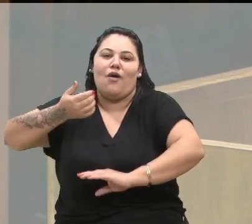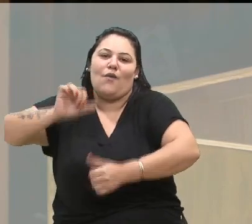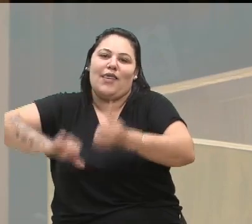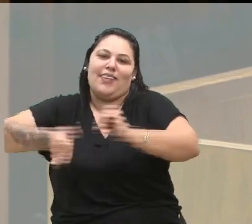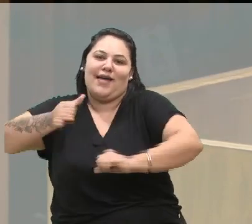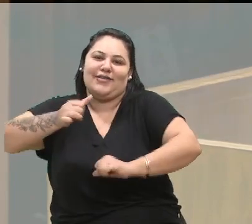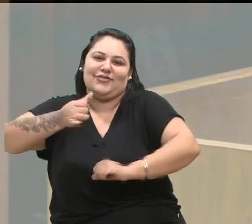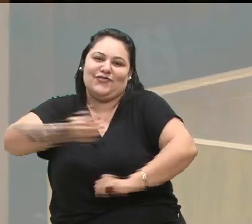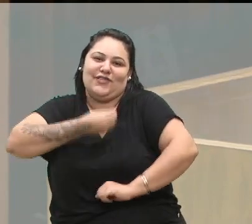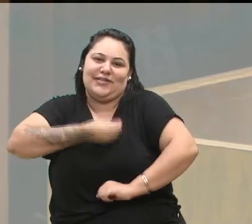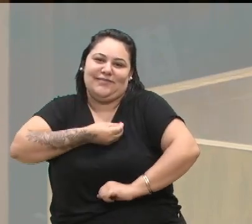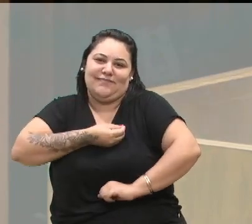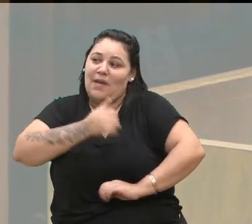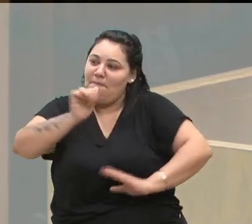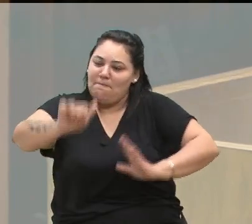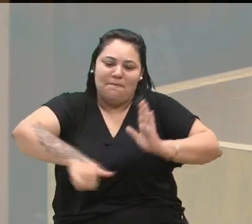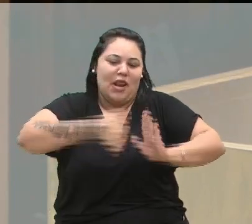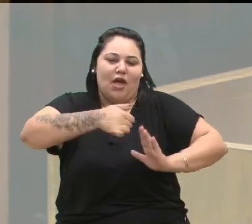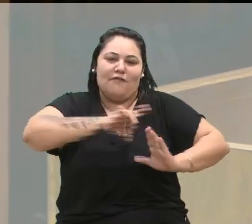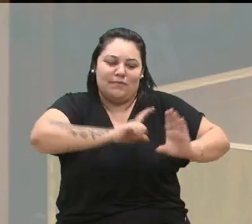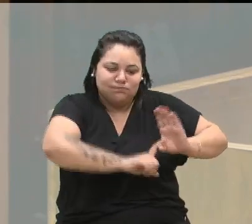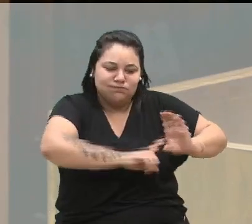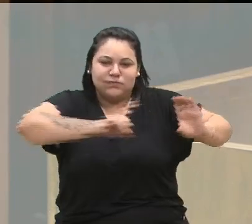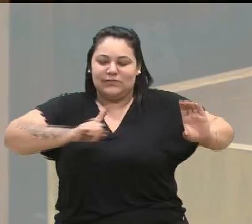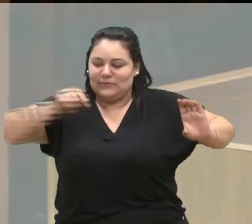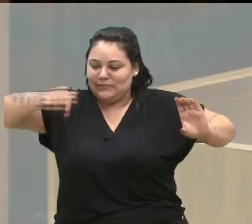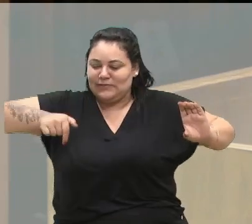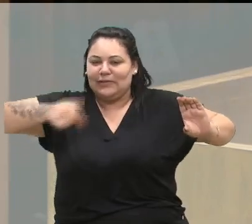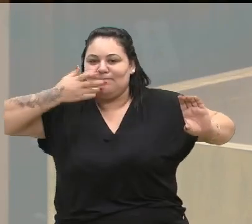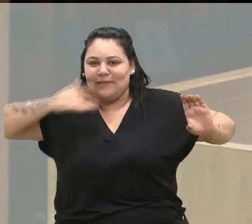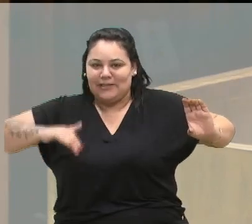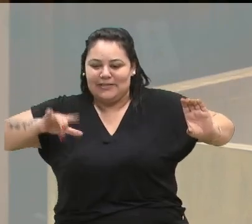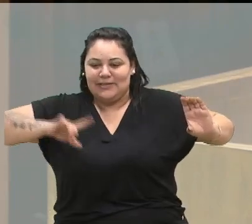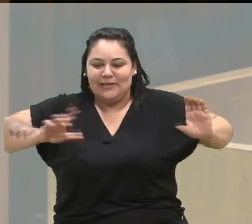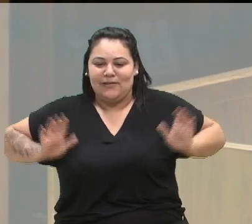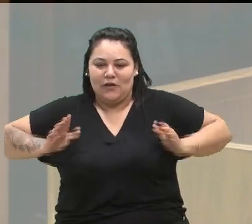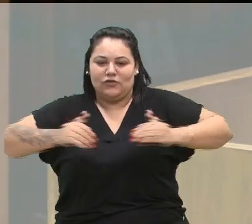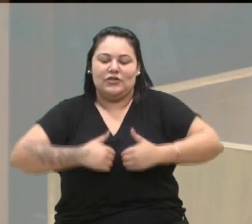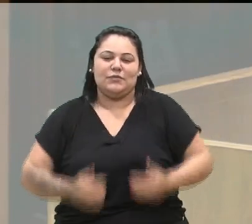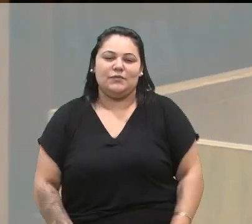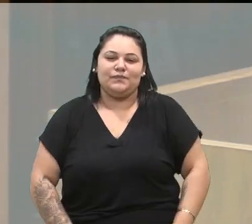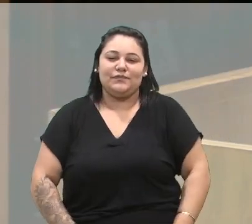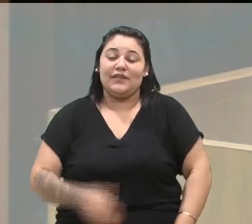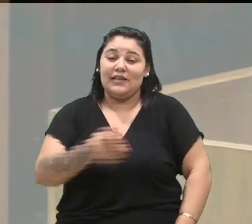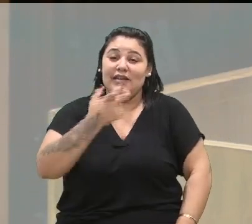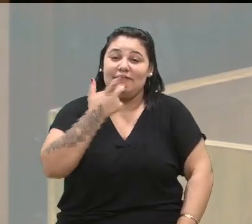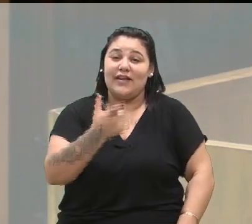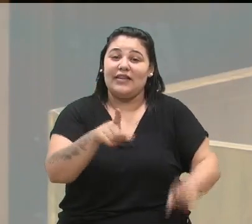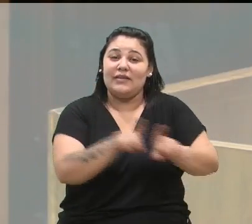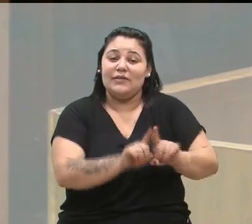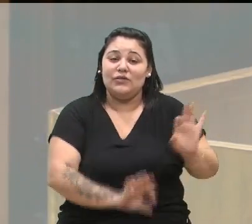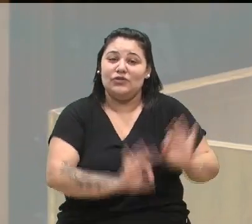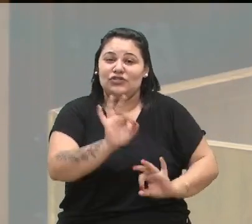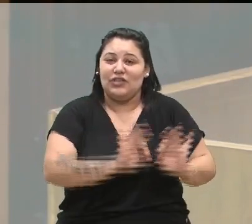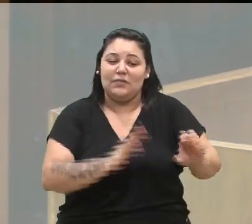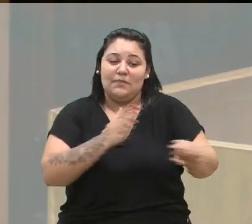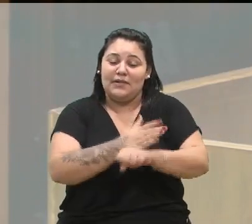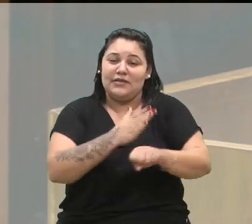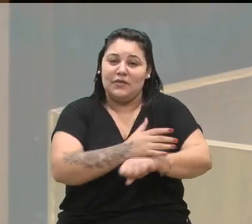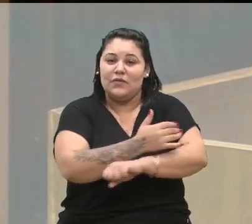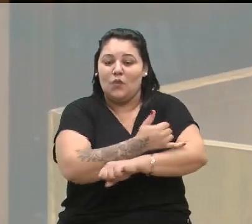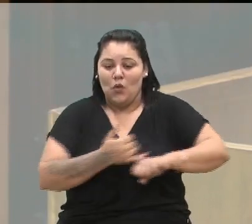vai ser a autonomia dessas pessoas. Falar também, né, do projeto que está tramitando aqui nesta